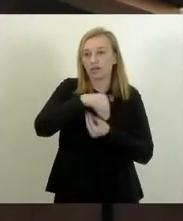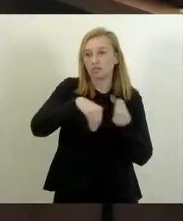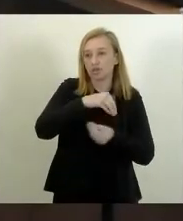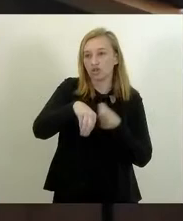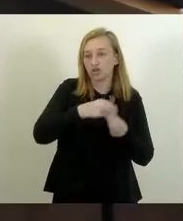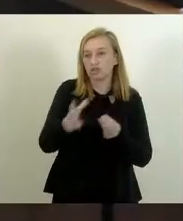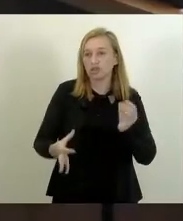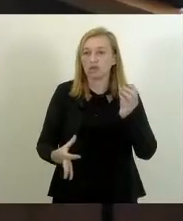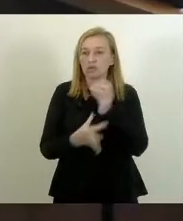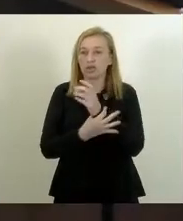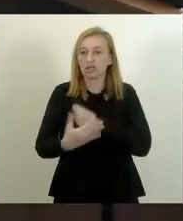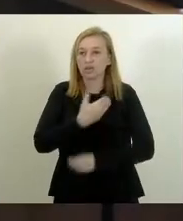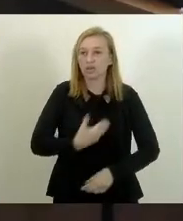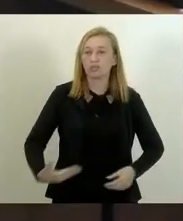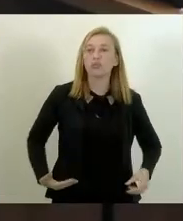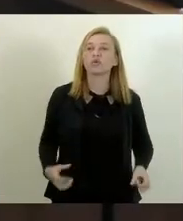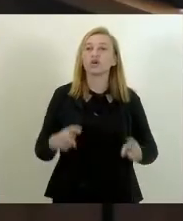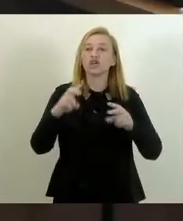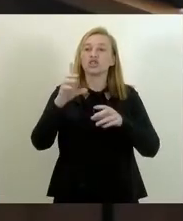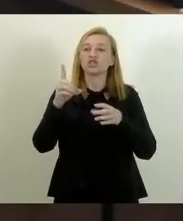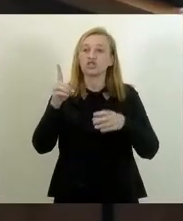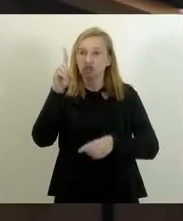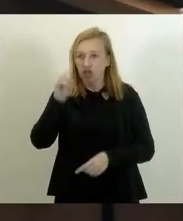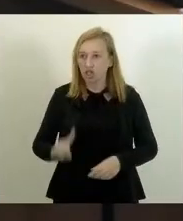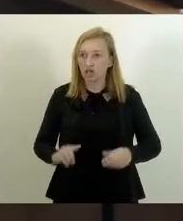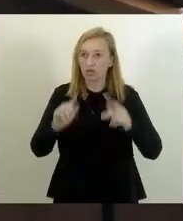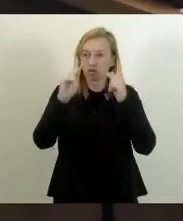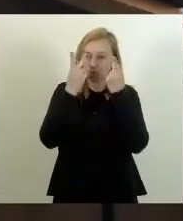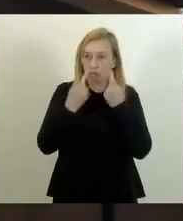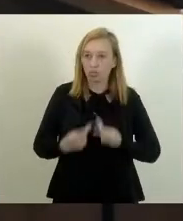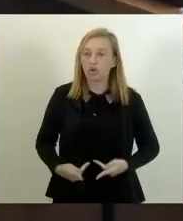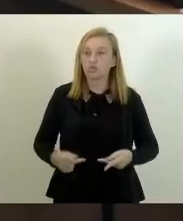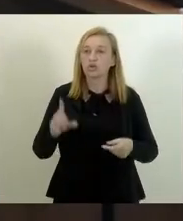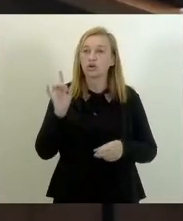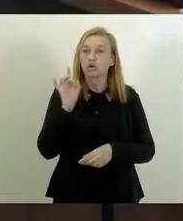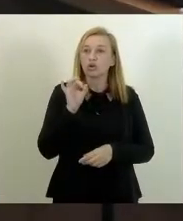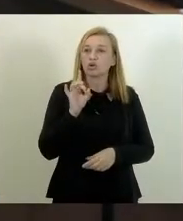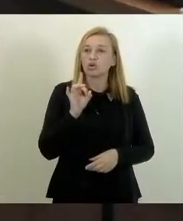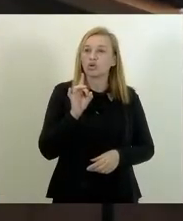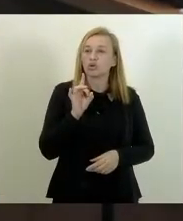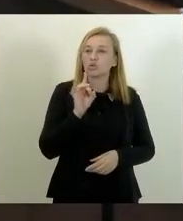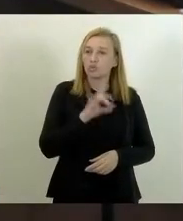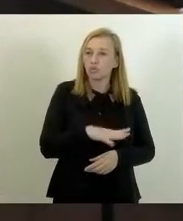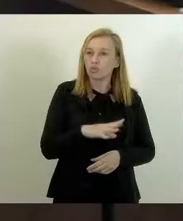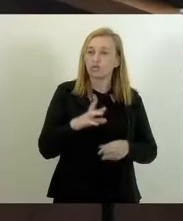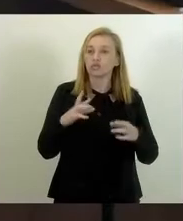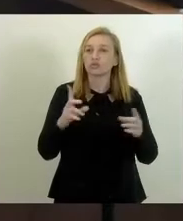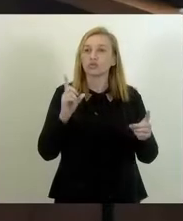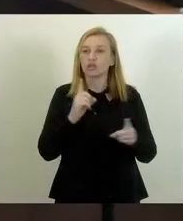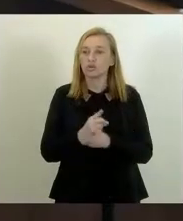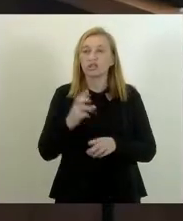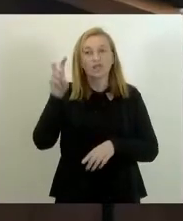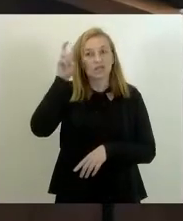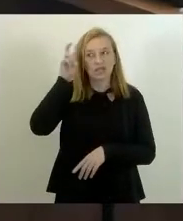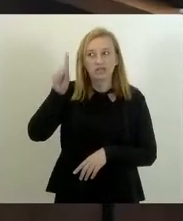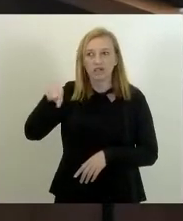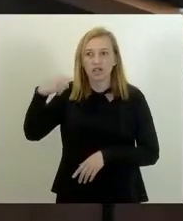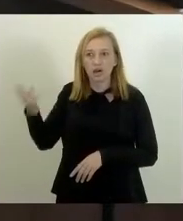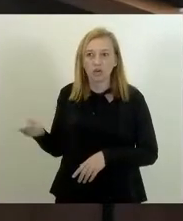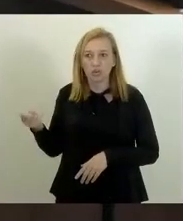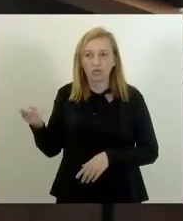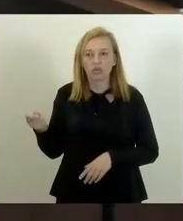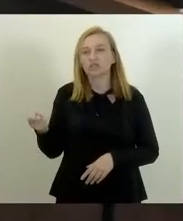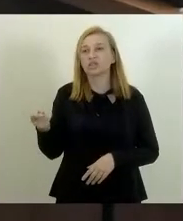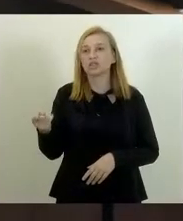Pública e Direitos Humanos. É o nosso penúltimo encontro, o nosso último será na quinta-feira da semana que vem,